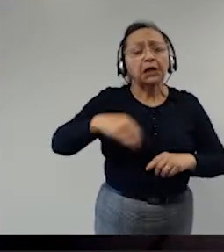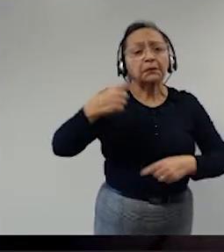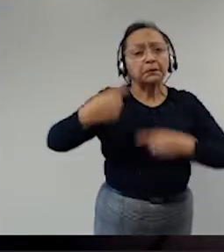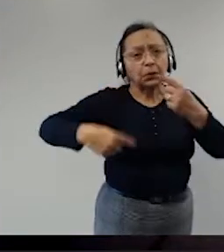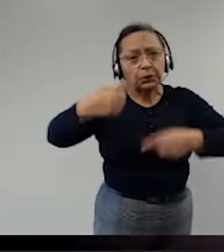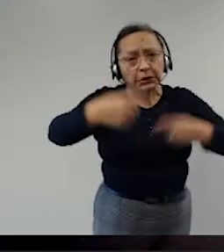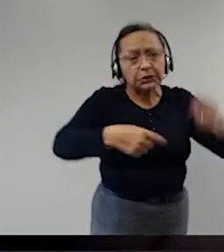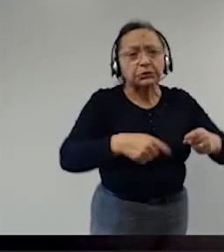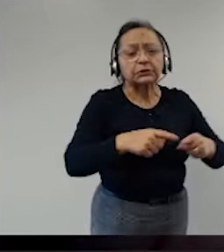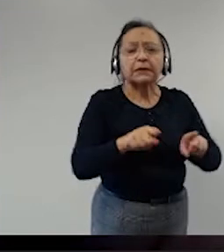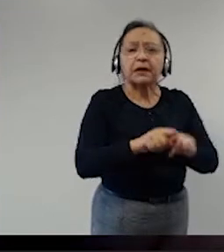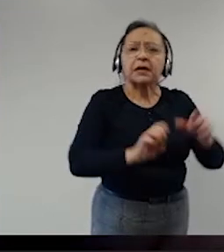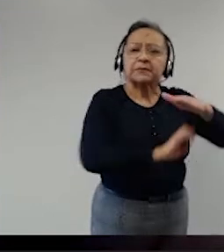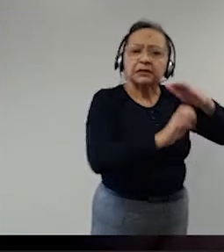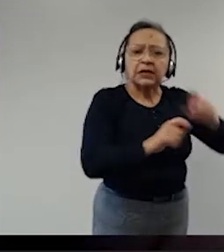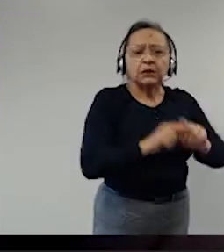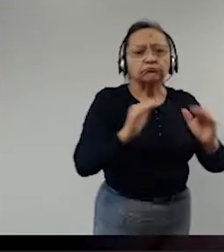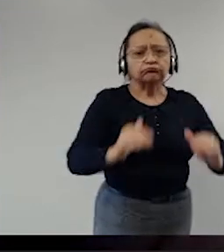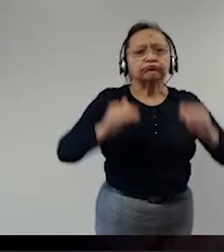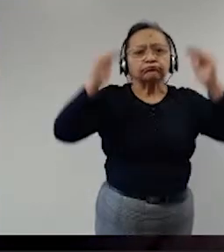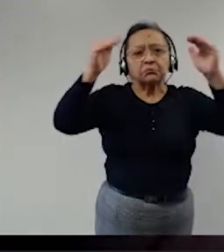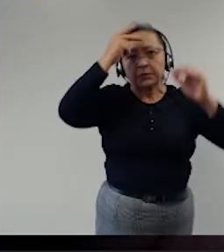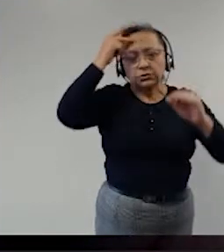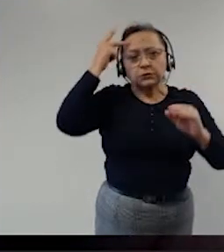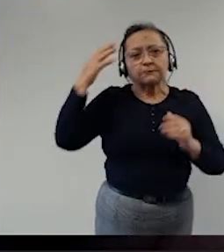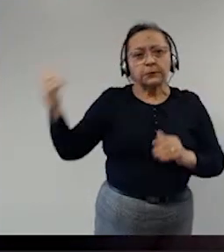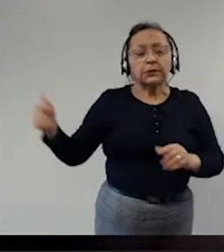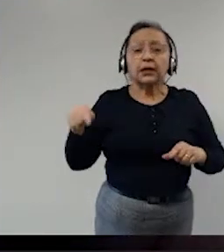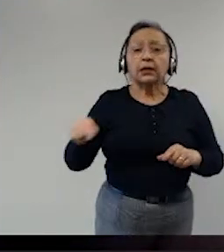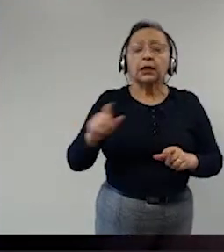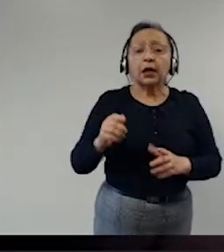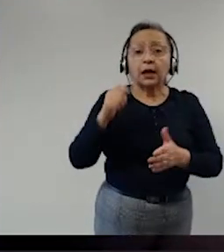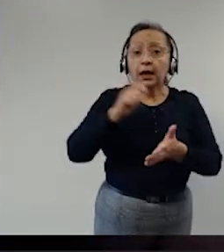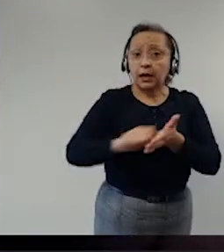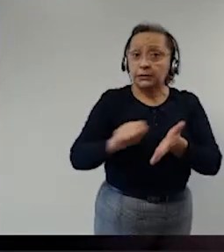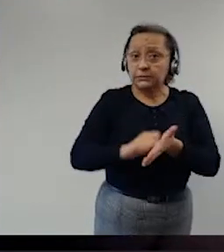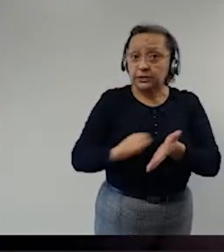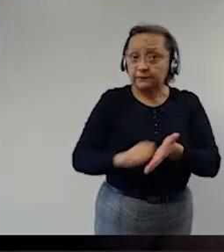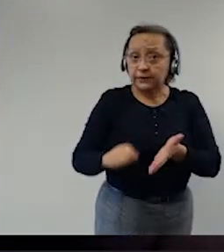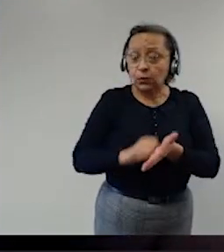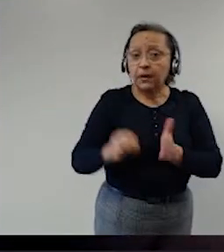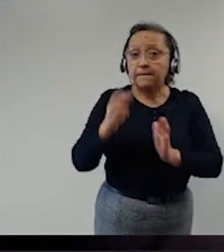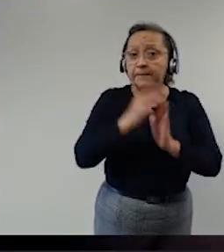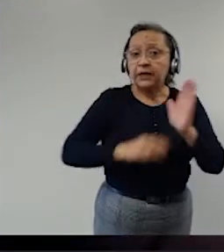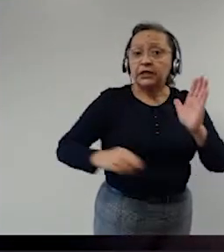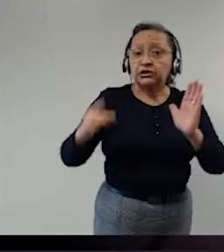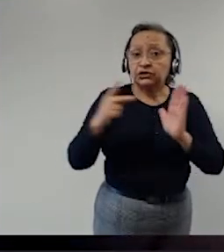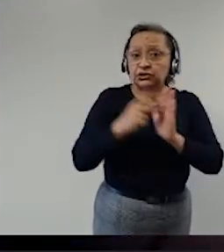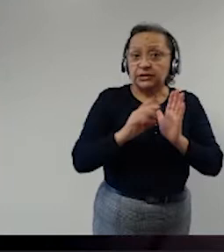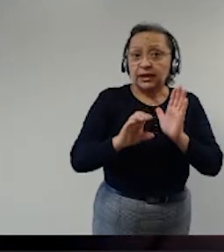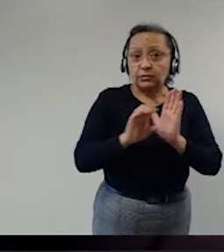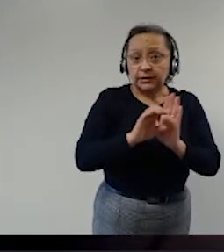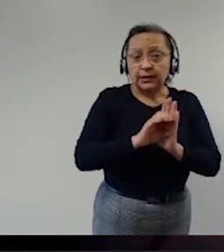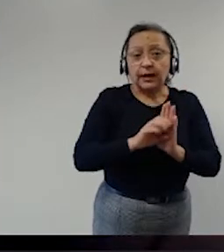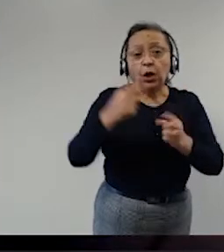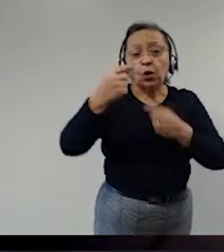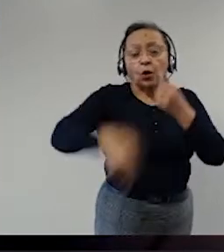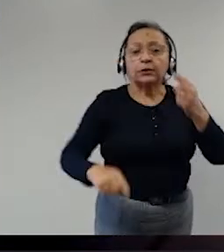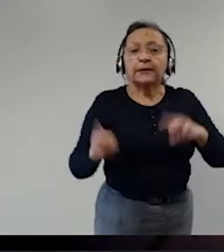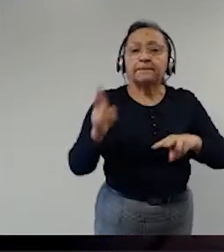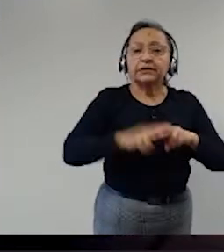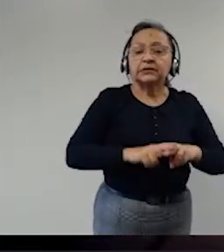empresários e celebridades. Ele é o autor da medida cautelar no Supremo Tribunal Federal contra a prisão em segunda instância.